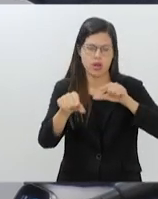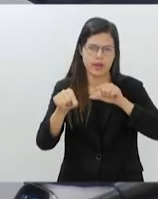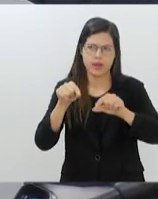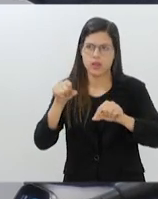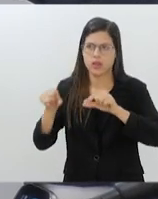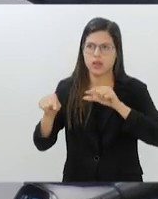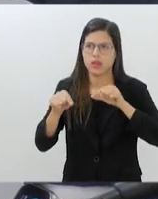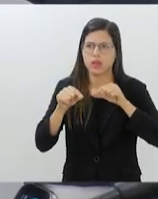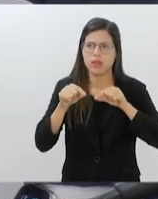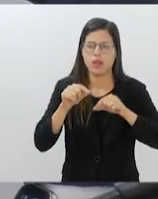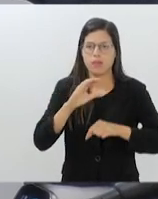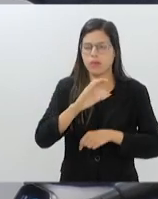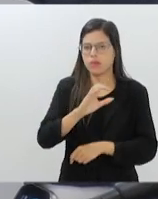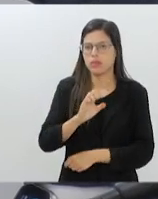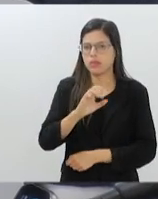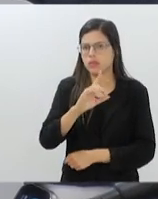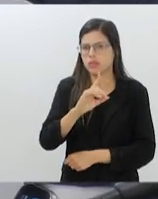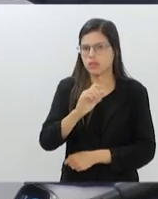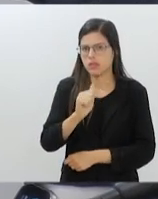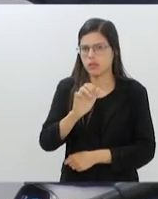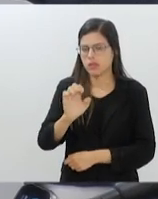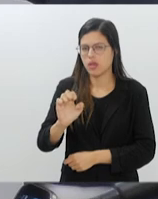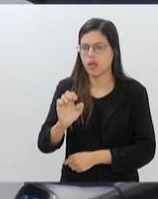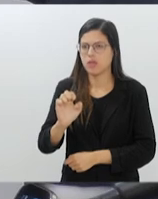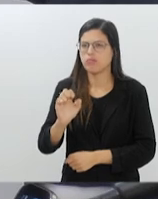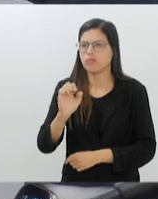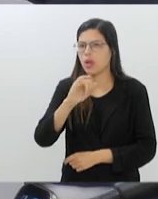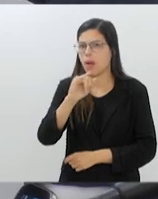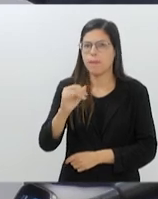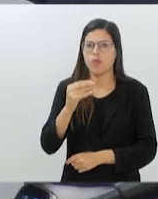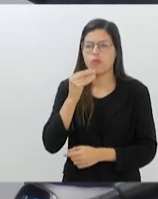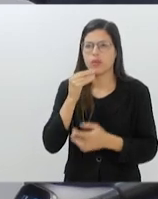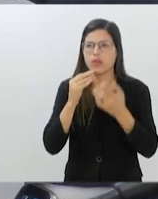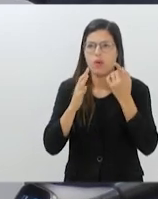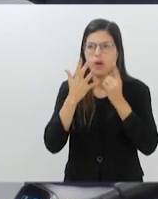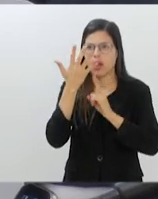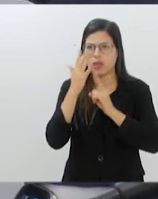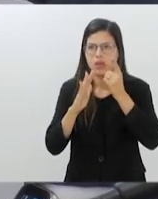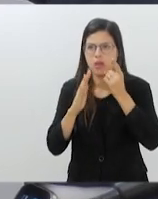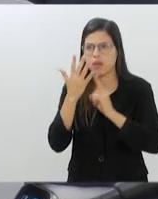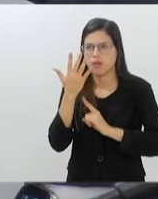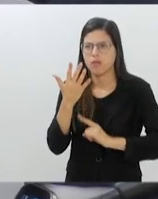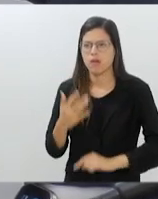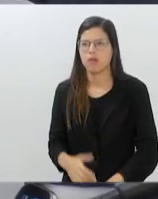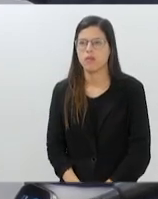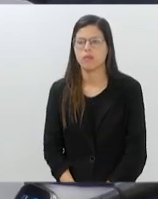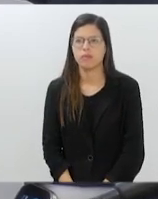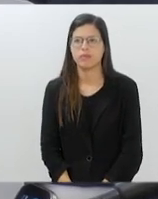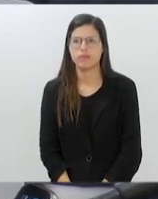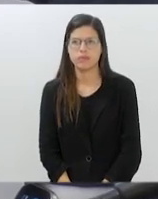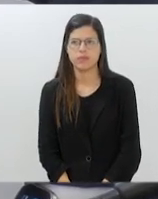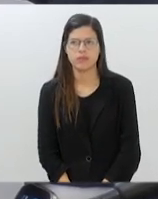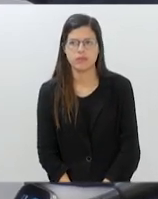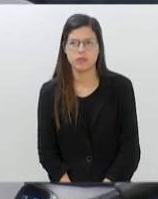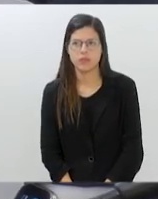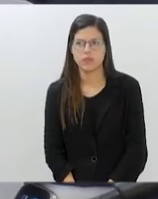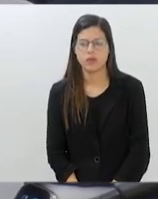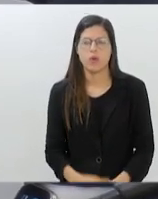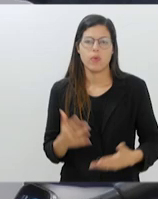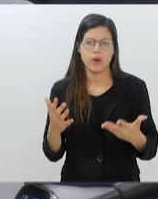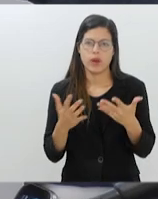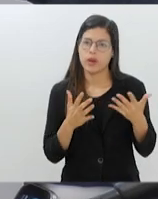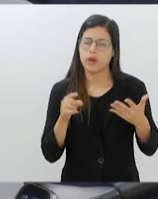escolhido pela cedai para curtir o Carnaval desculpa Deputado me parece eu gostaria muito que a senhora pudesse ser precisa na